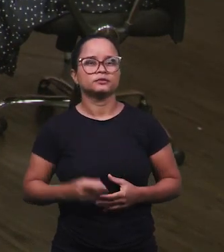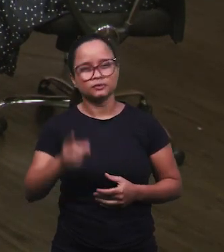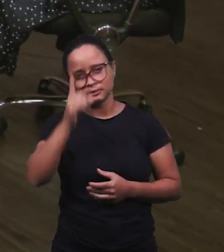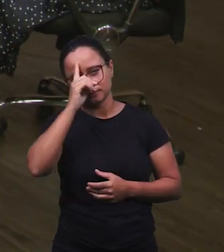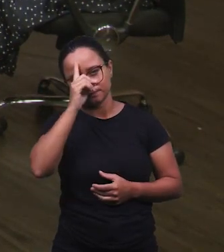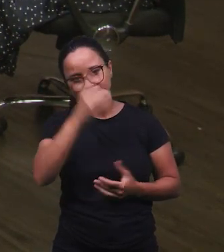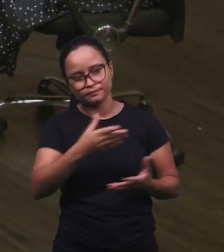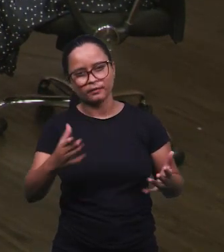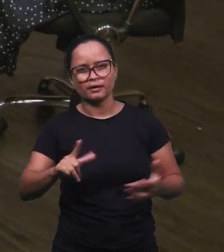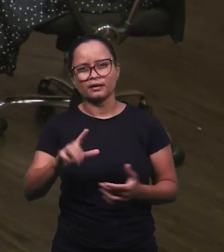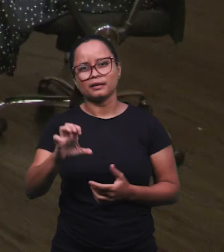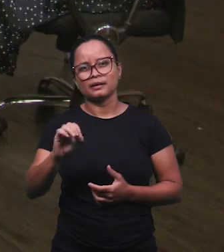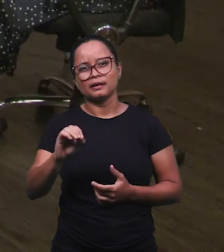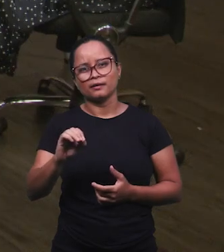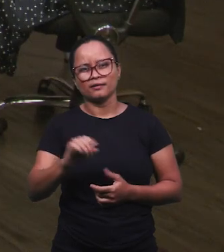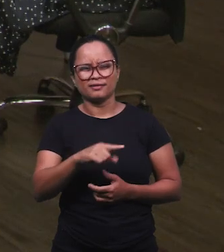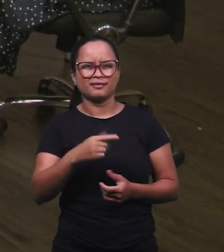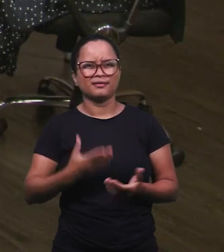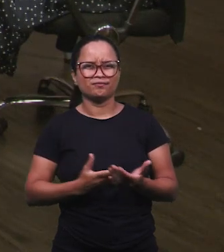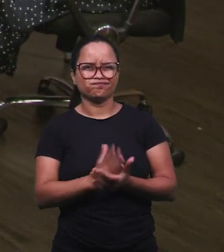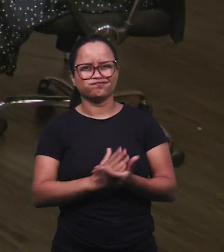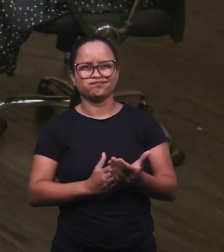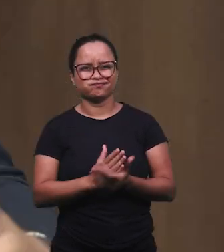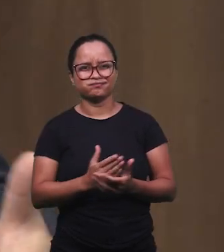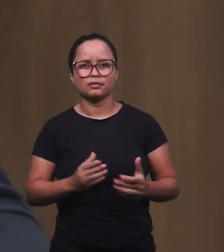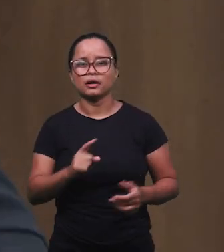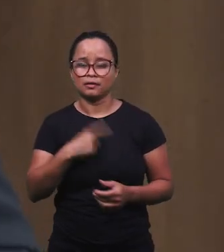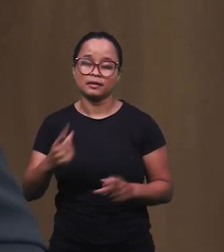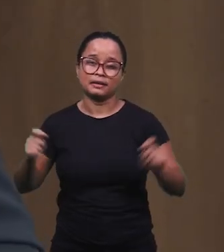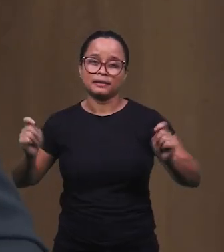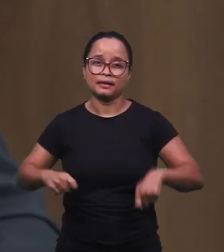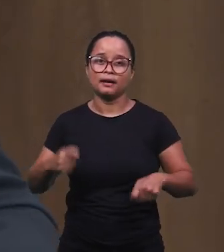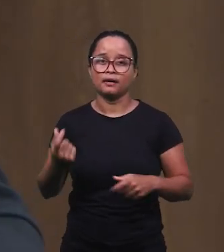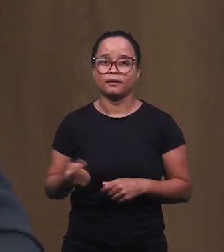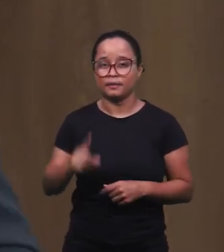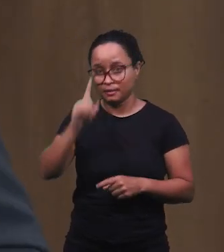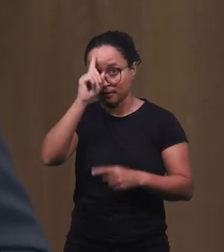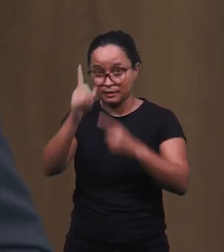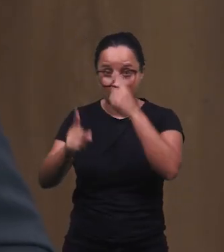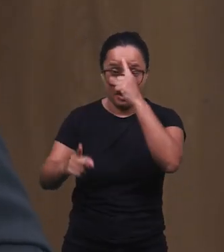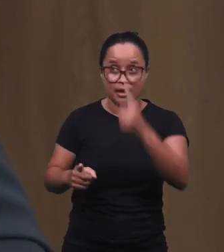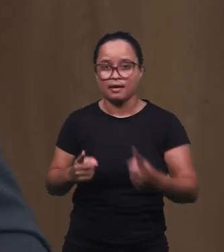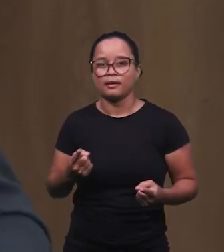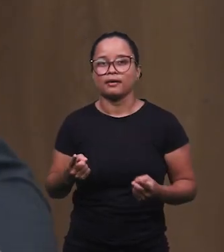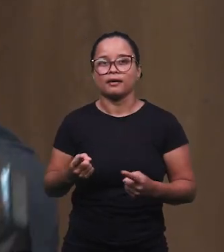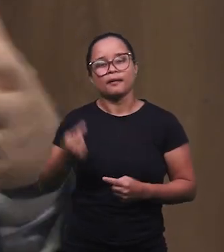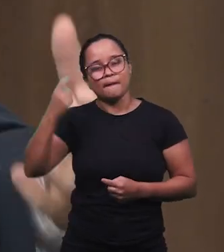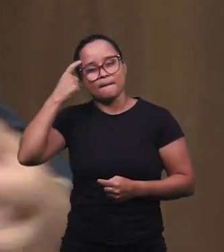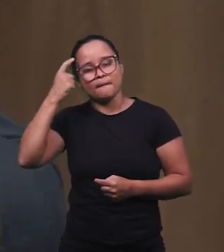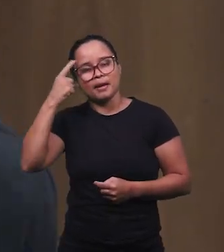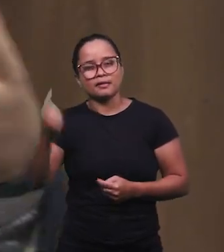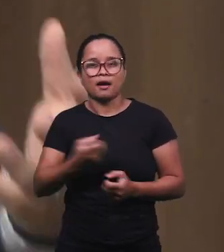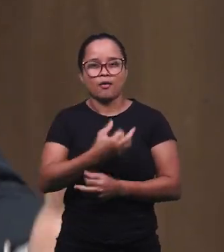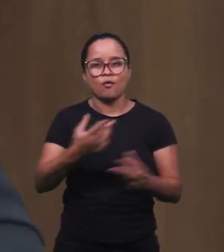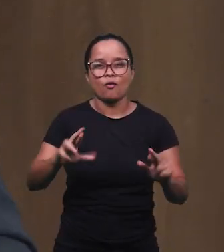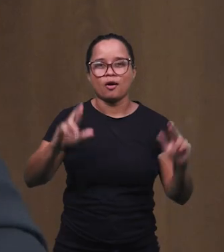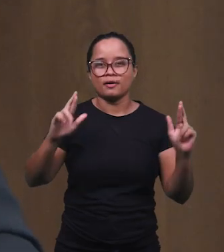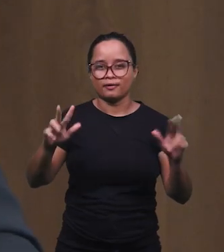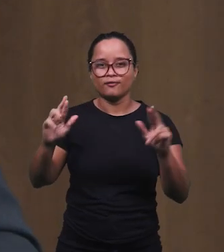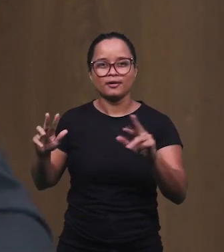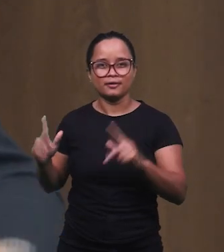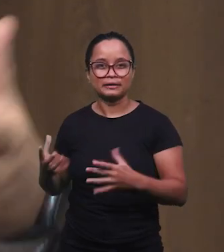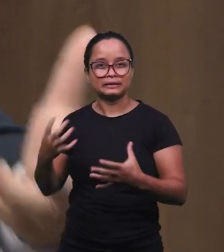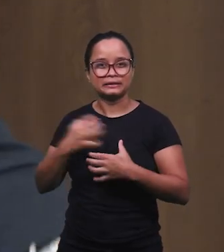provocando ele, vai falar assim, Léo, você tá chato. Então a gente pode ser criativo, inventivo na hora também de pensar coisas diferentes